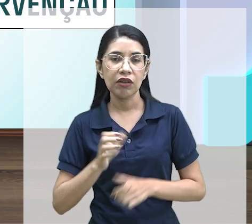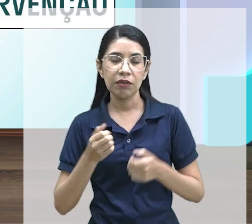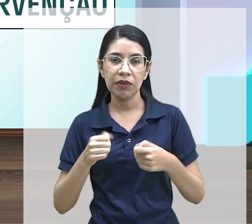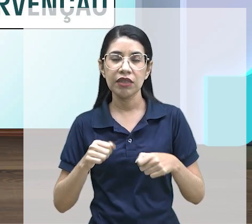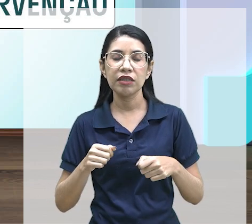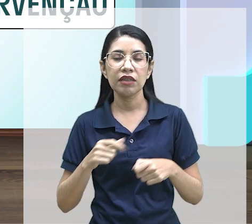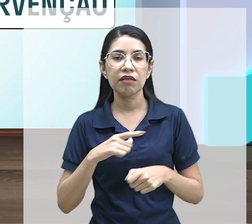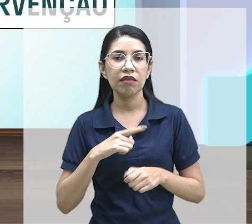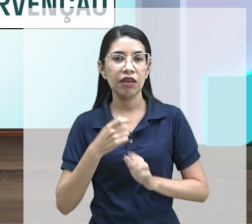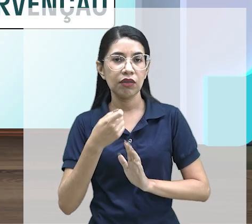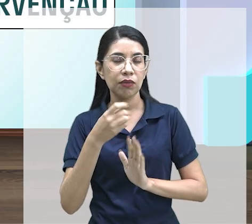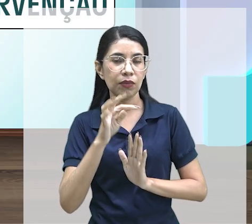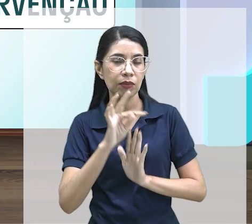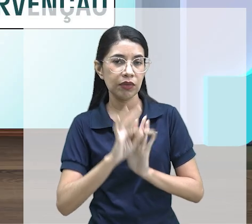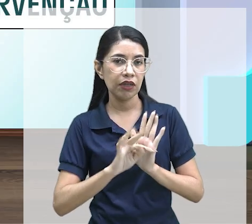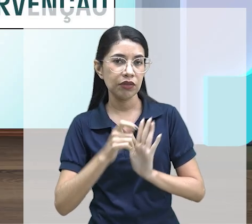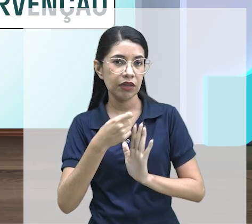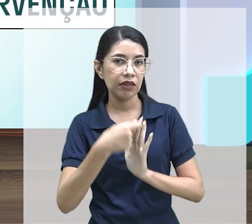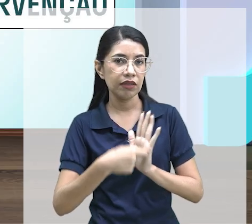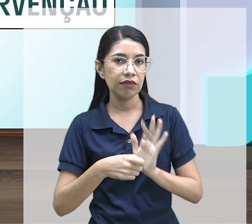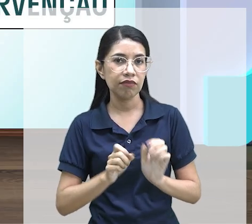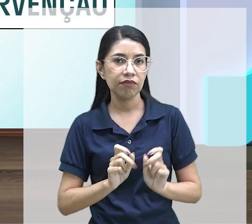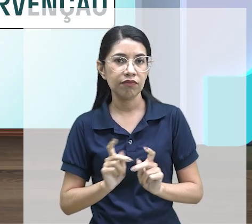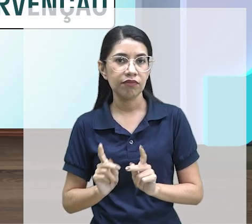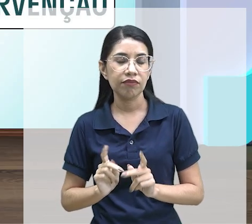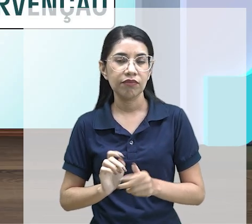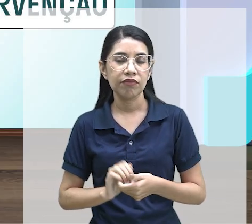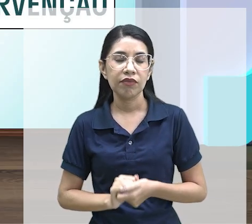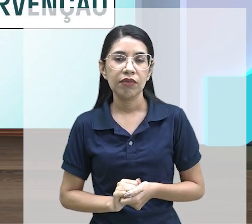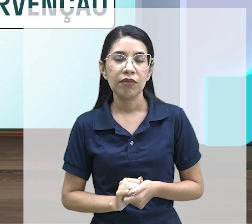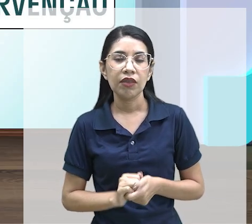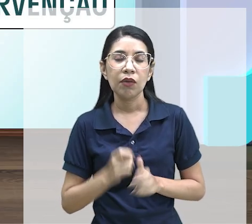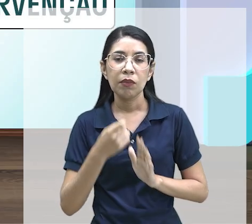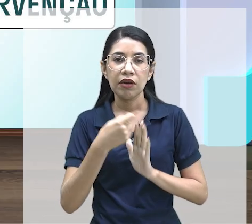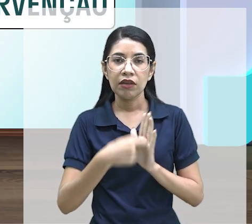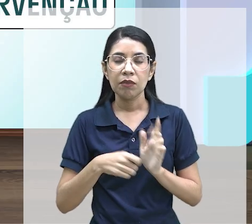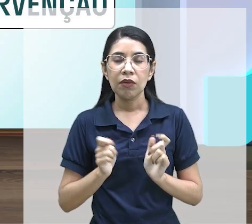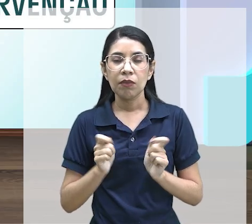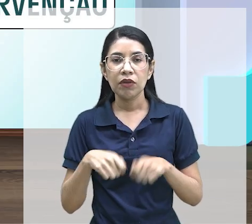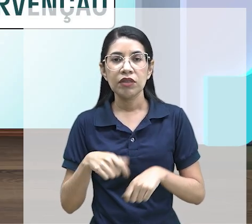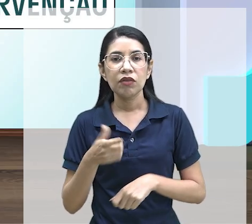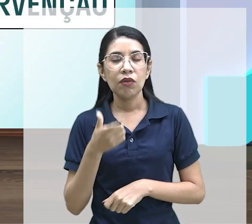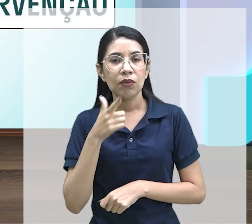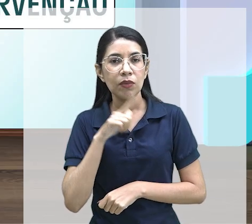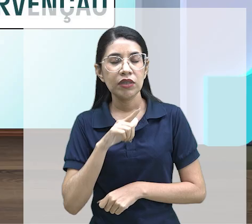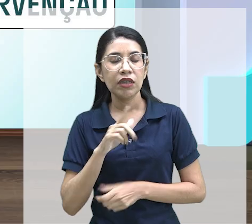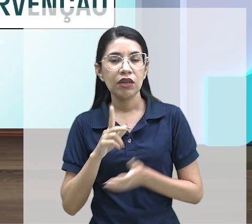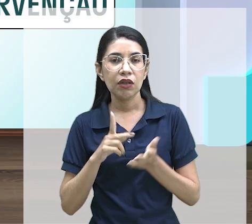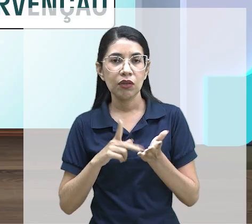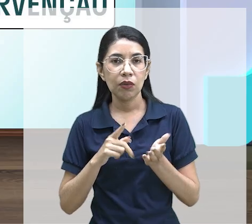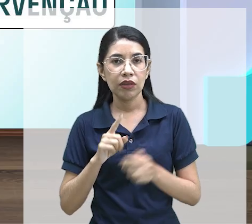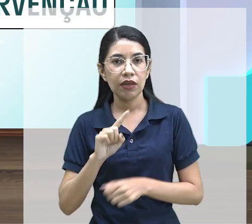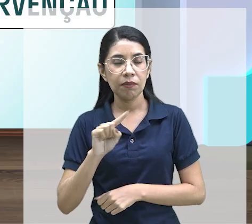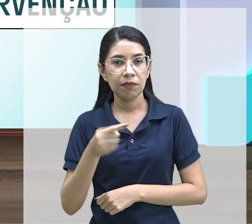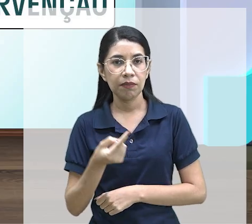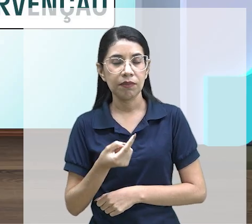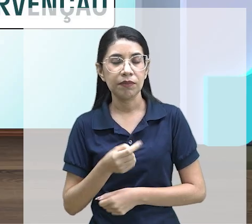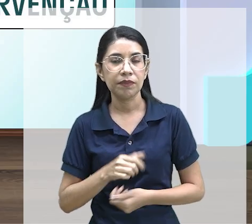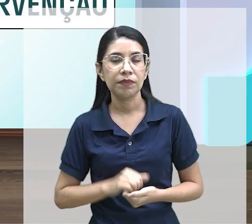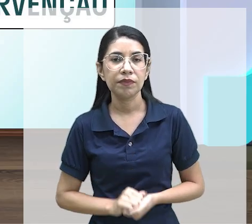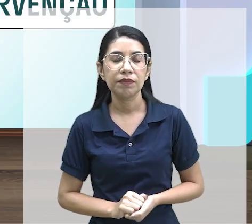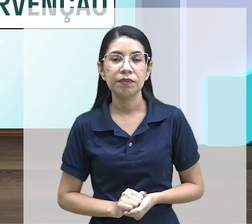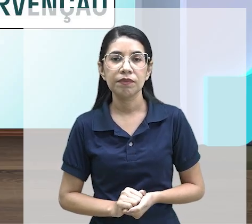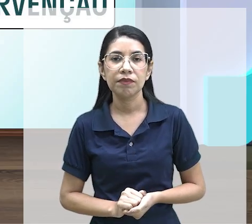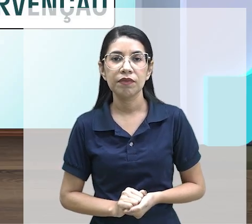precisamos, então, ter na nossa redação do Enem, uma redação para que ela alcance, né, a nota 1000, certo?